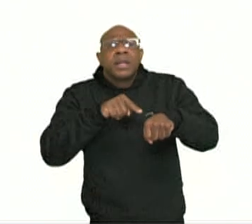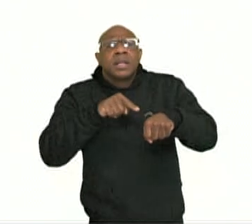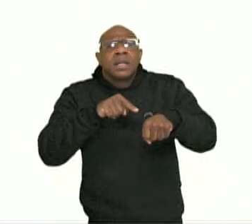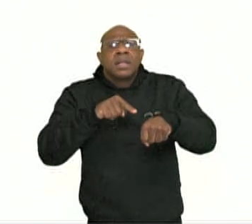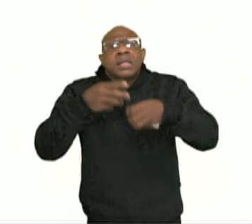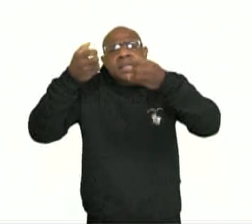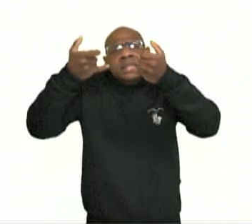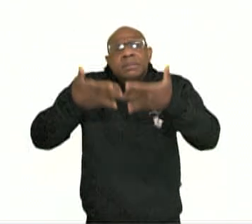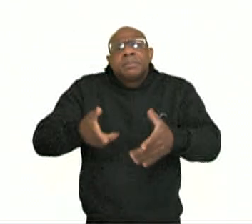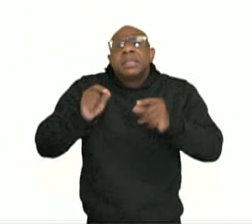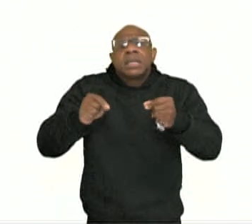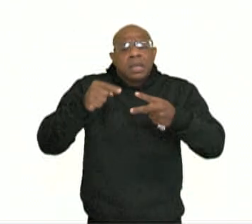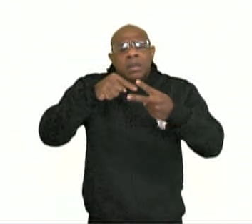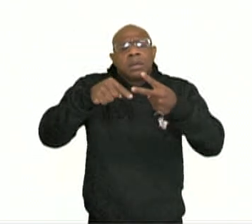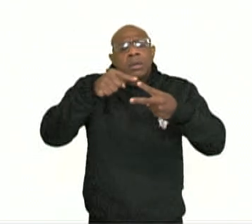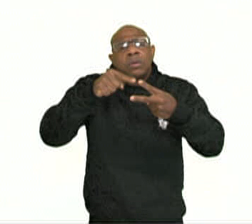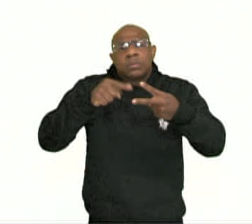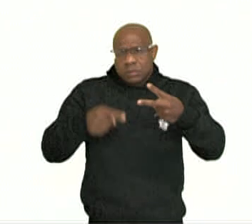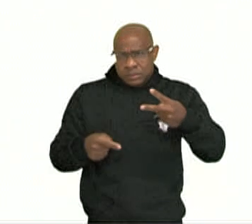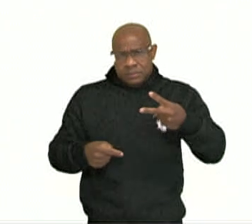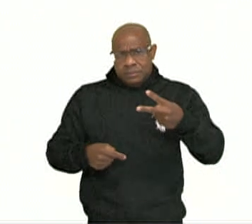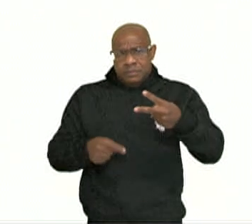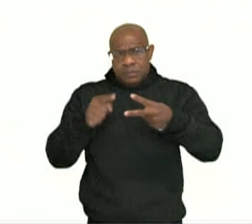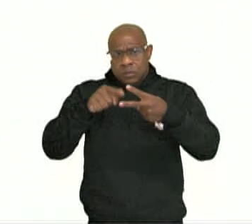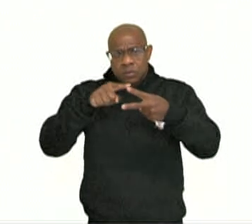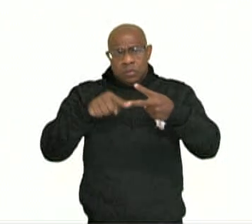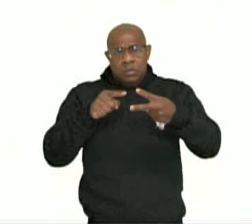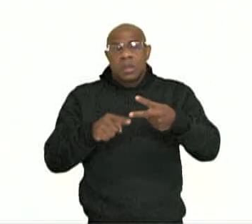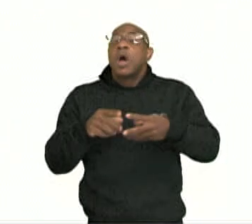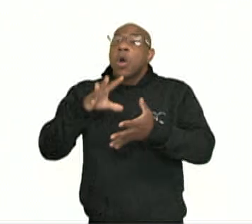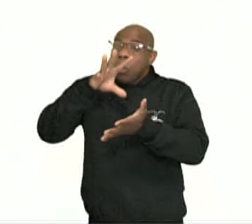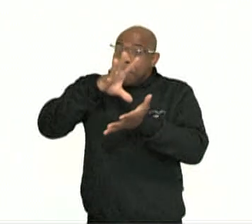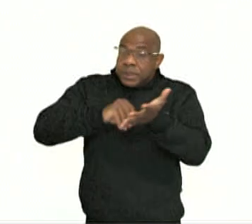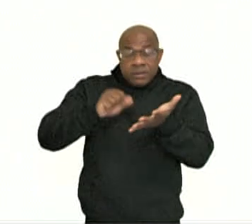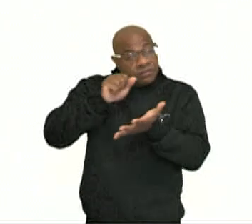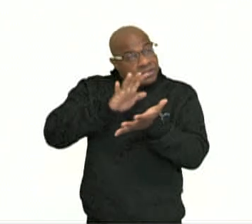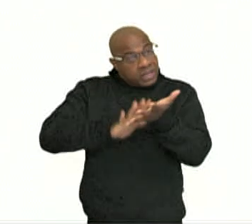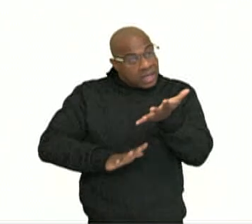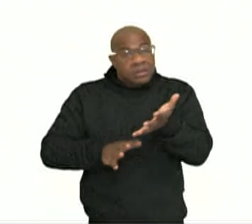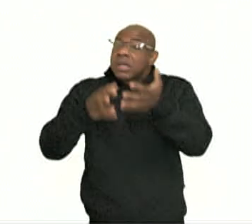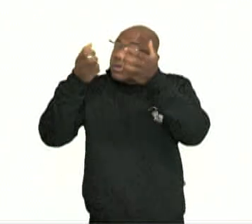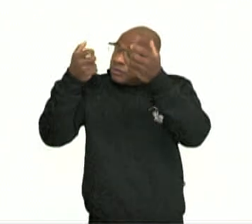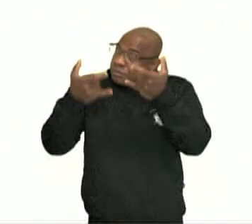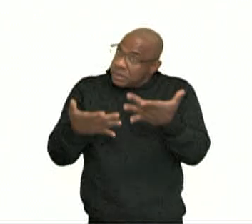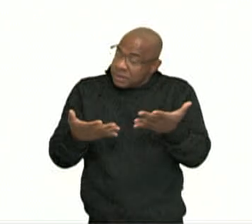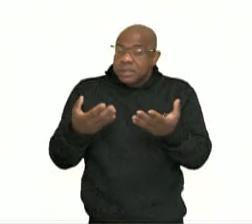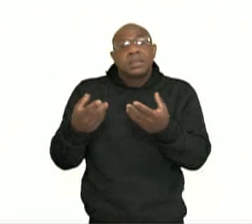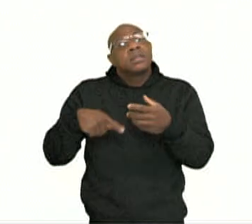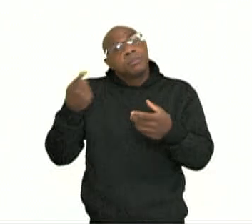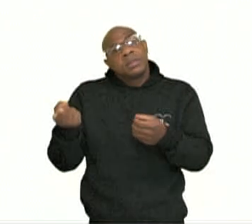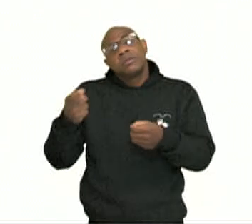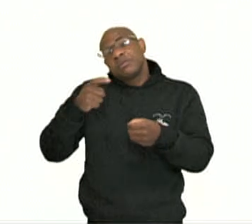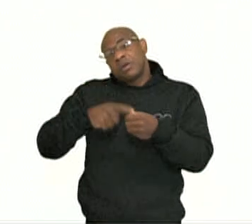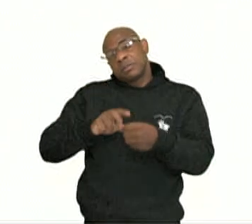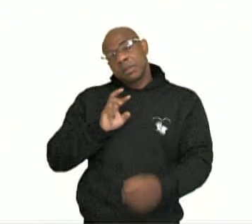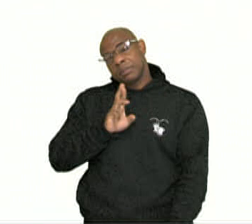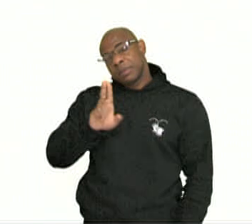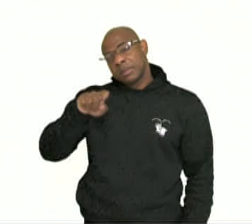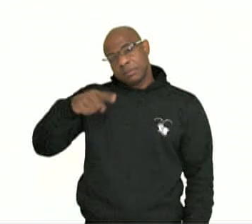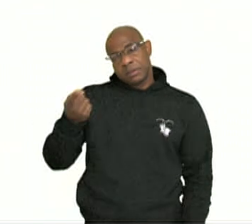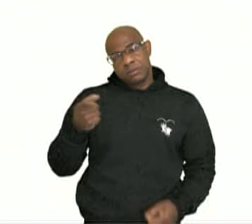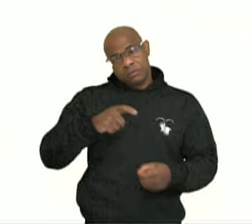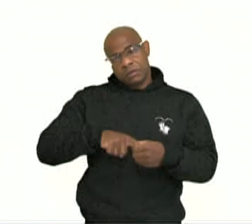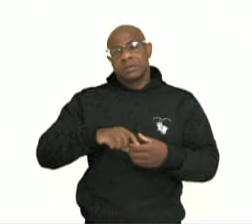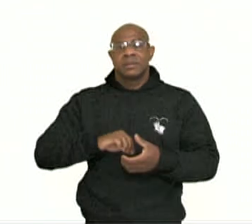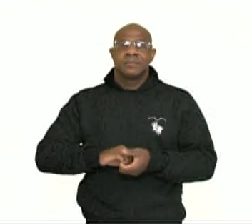comente sobre um deles. Então, eu vou dar um tempinho para você copiar esse exercício e a gente já volta para juntos conferirmos. Até daqui a pouco.